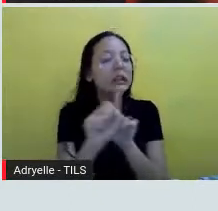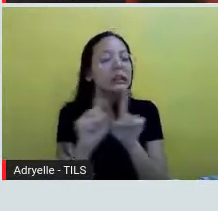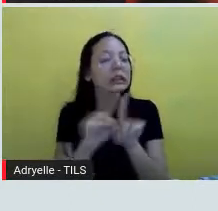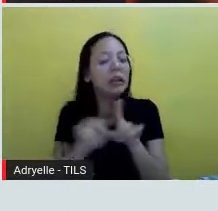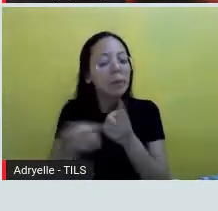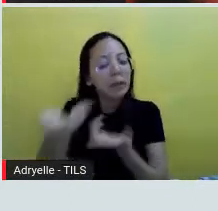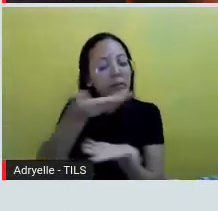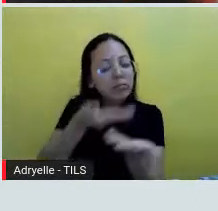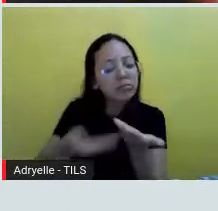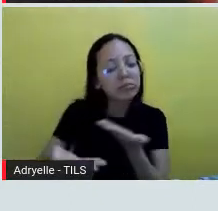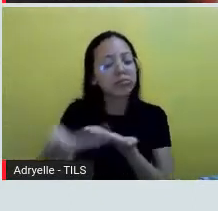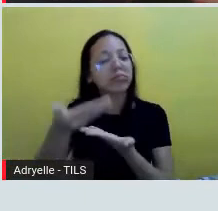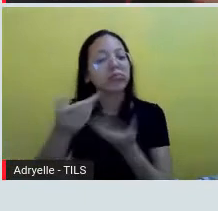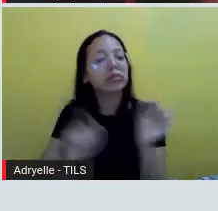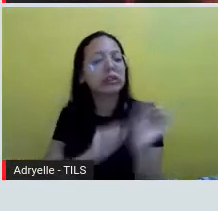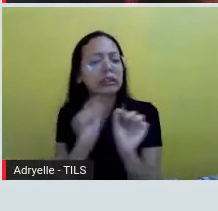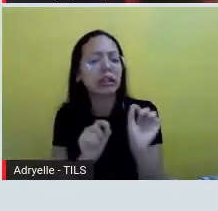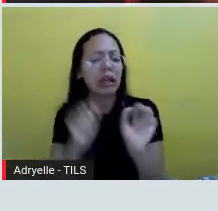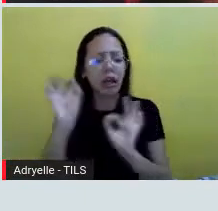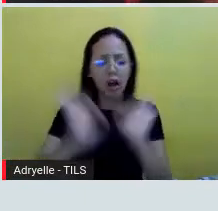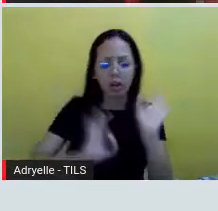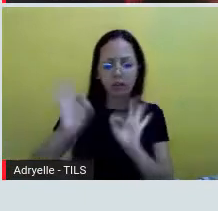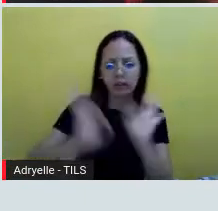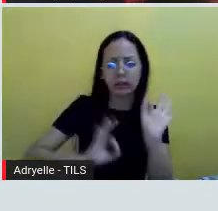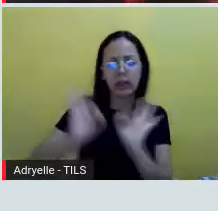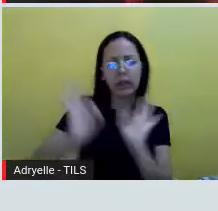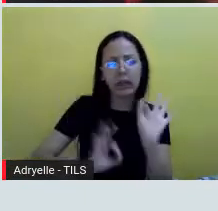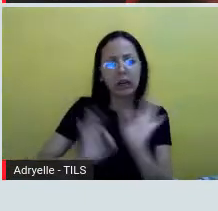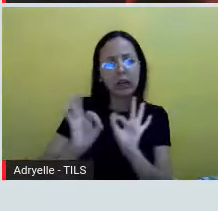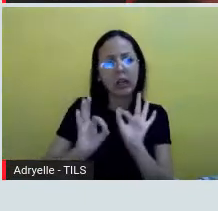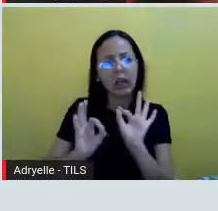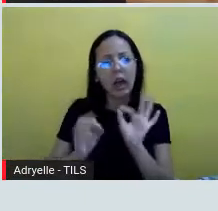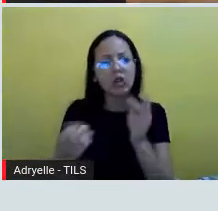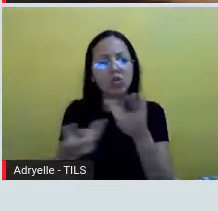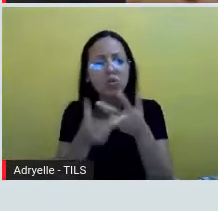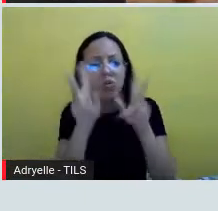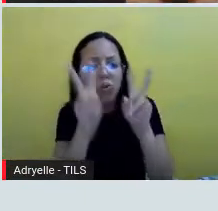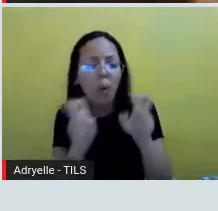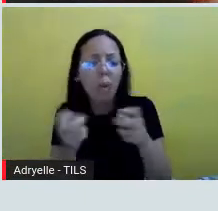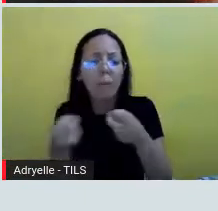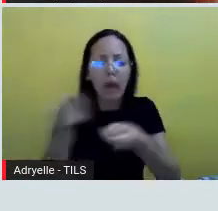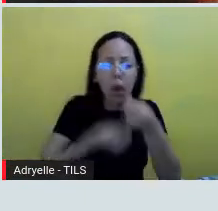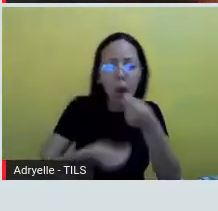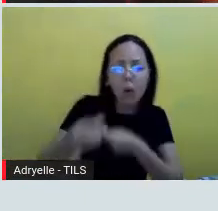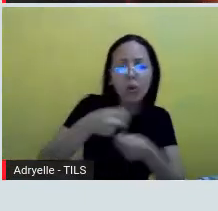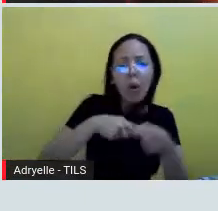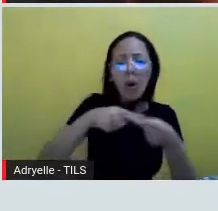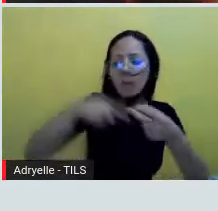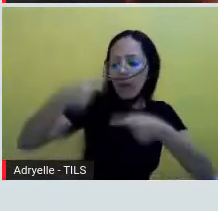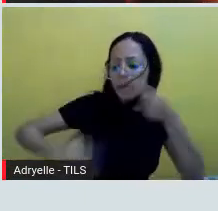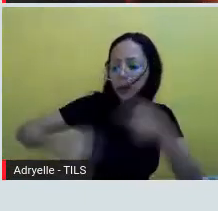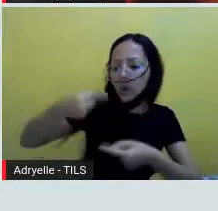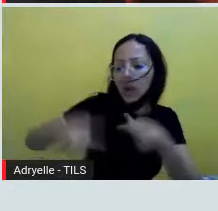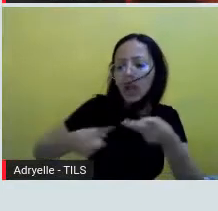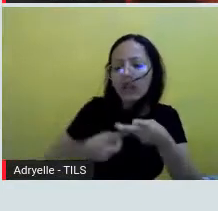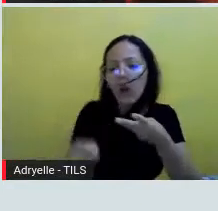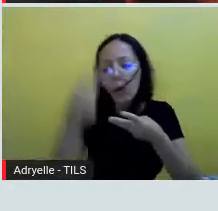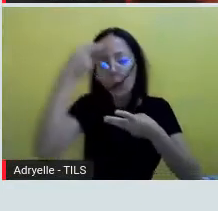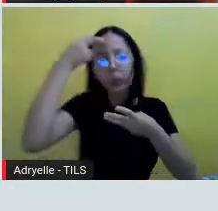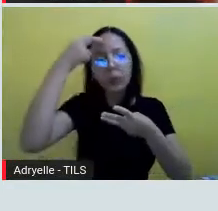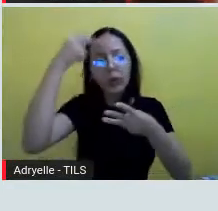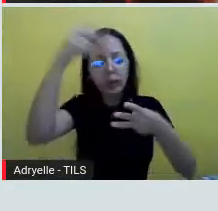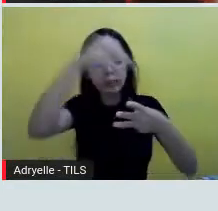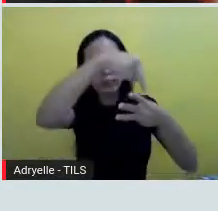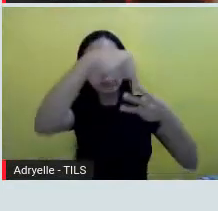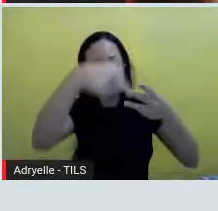questão de quem organizaria as questões econômicas, sociais, políticas, culturais. Então, seria